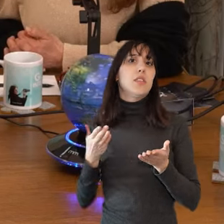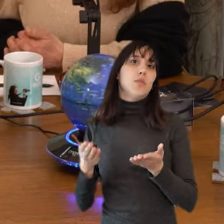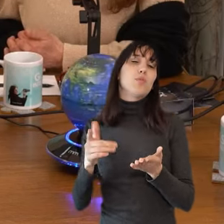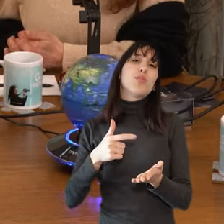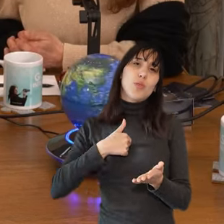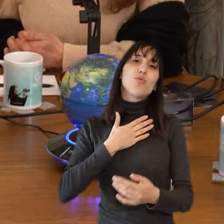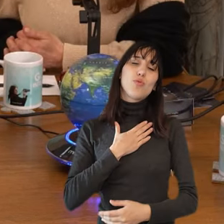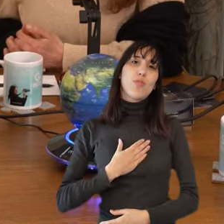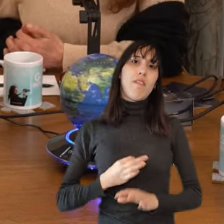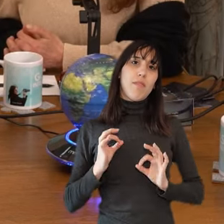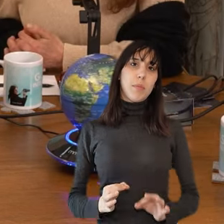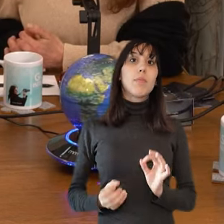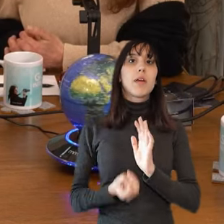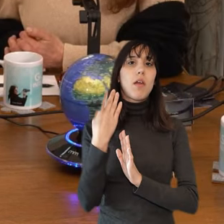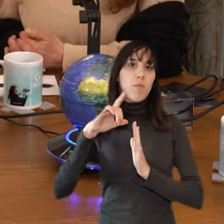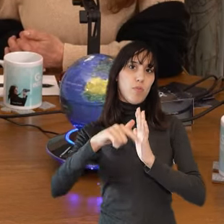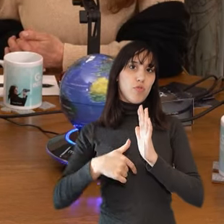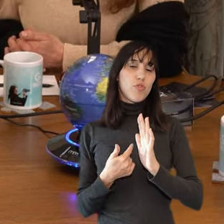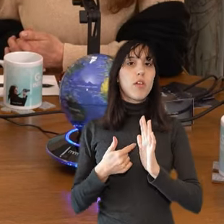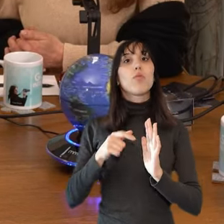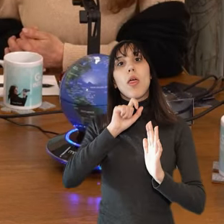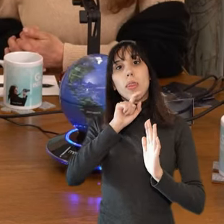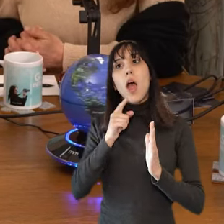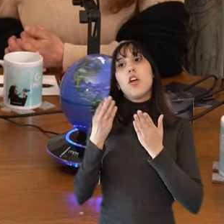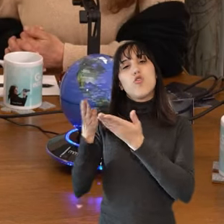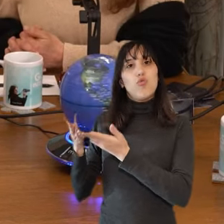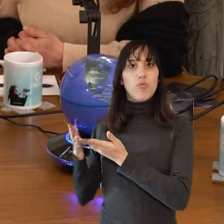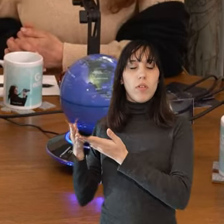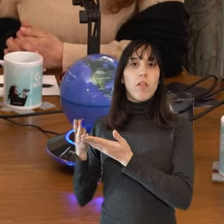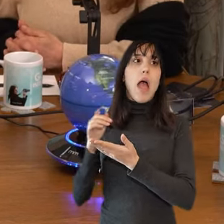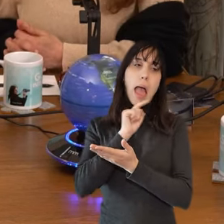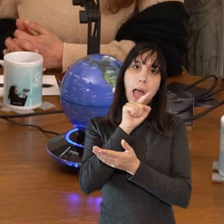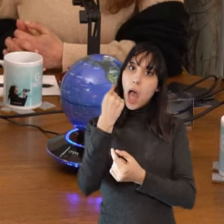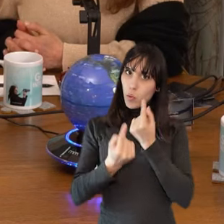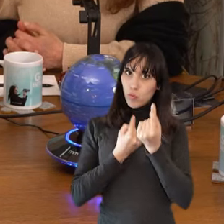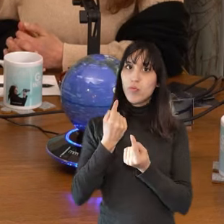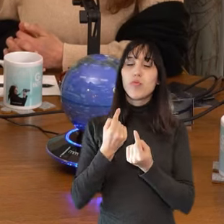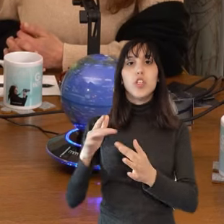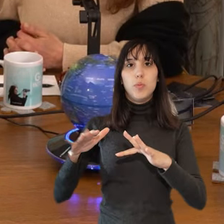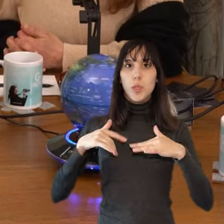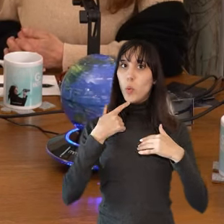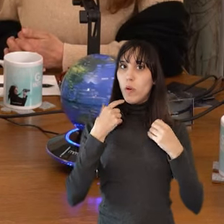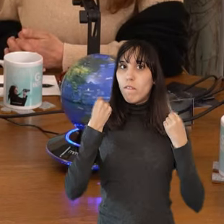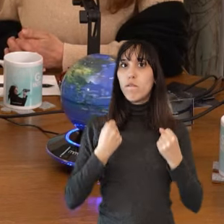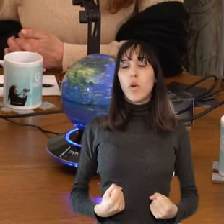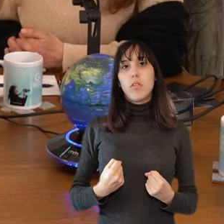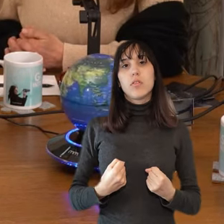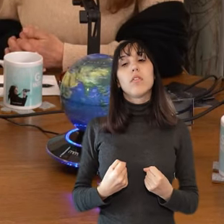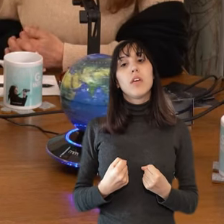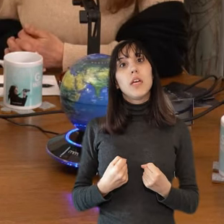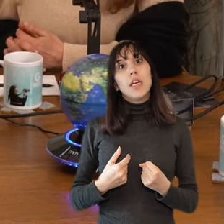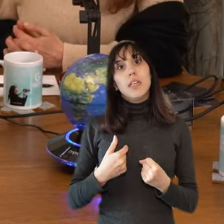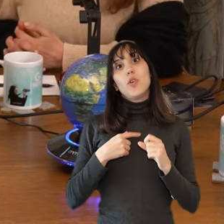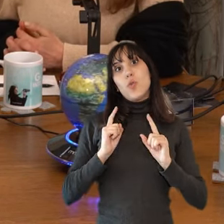gostava muito de de criar um projeto que pudesse chegar aí não é existem alguns muito inspiradores que eu também acompanho e portanto